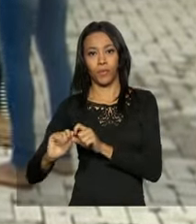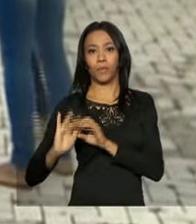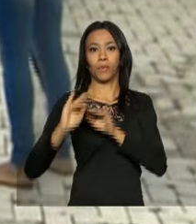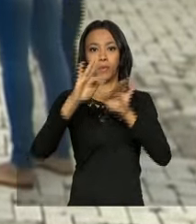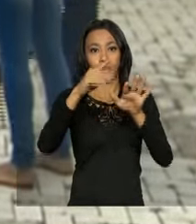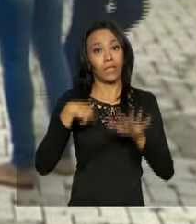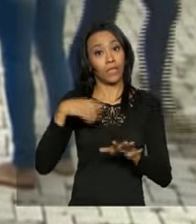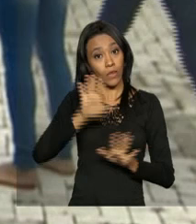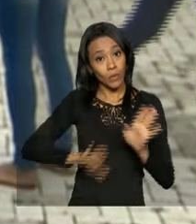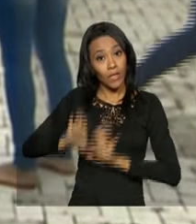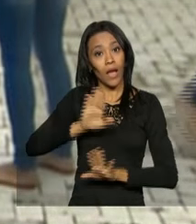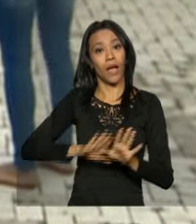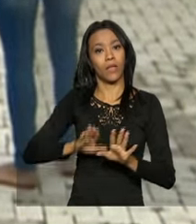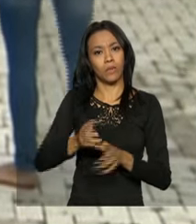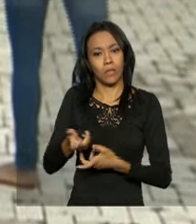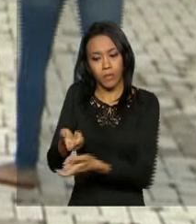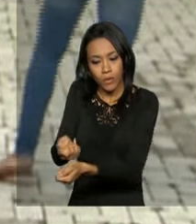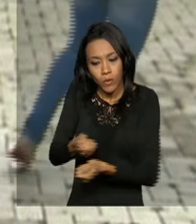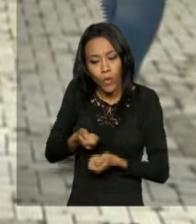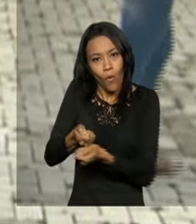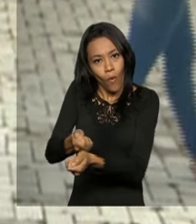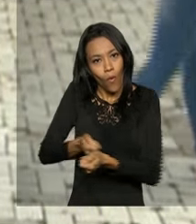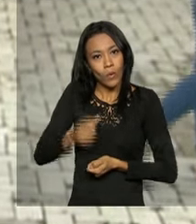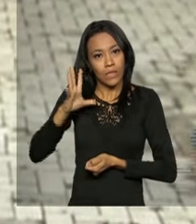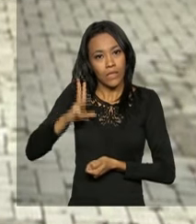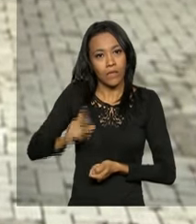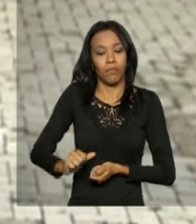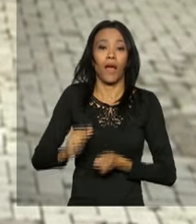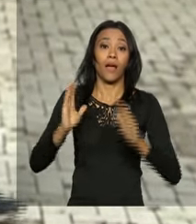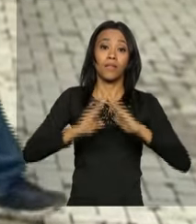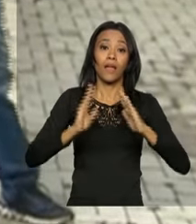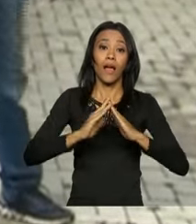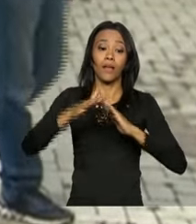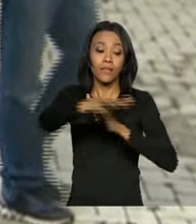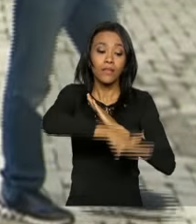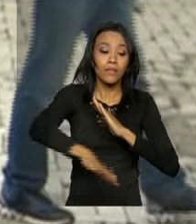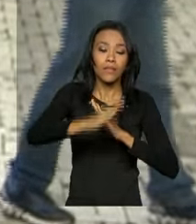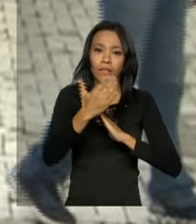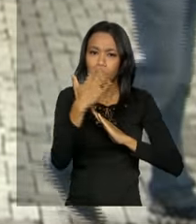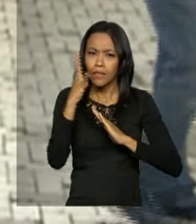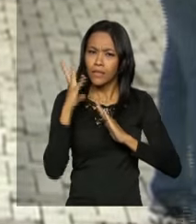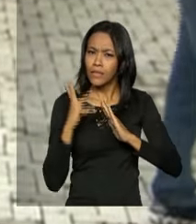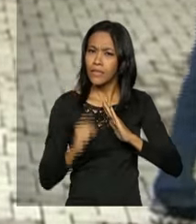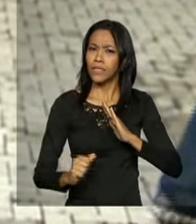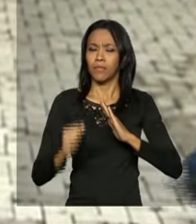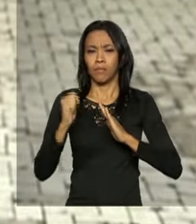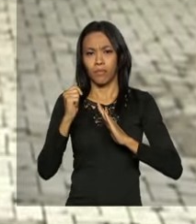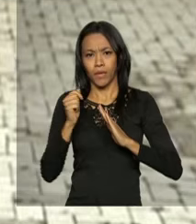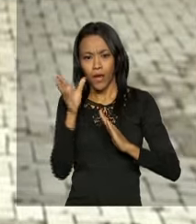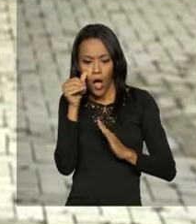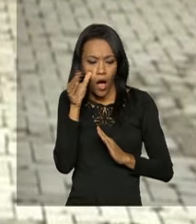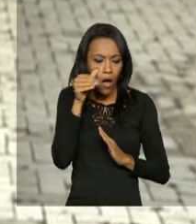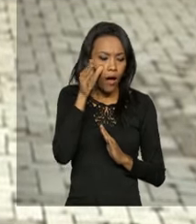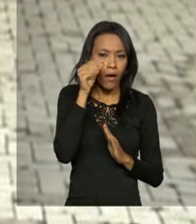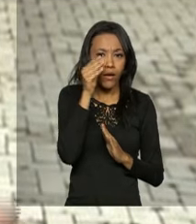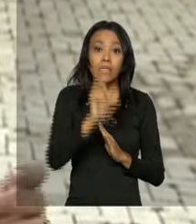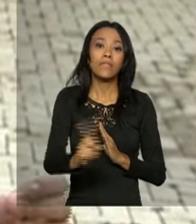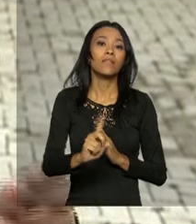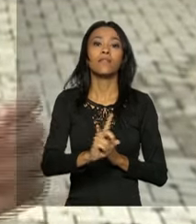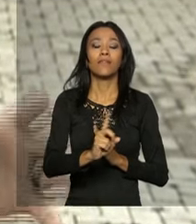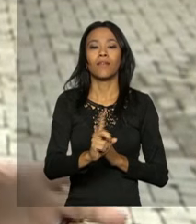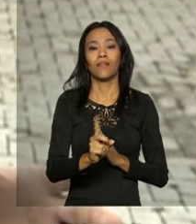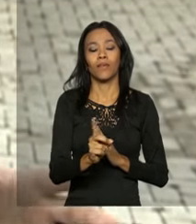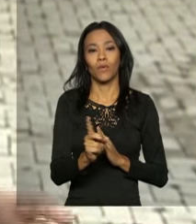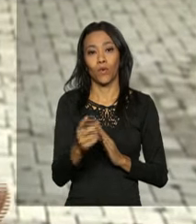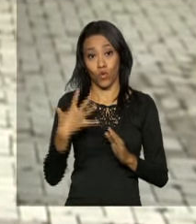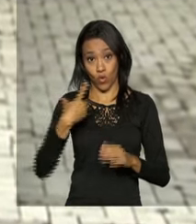poder limpar, sempre passar o rodo, sempre manter a frente de nossas casas limpas, limpar as calhas, não deixar